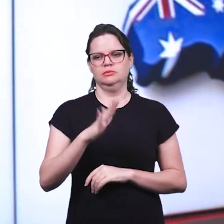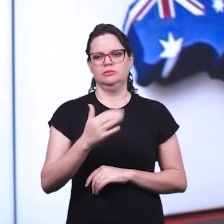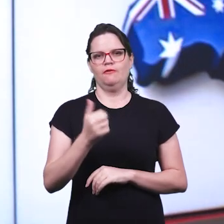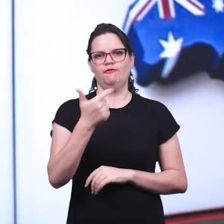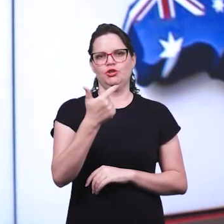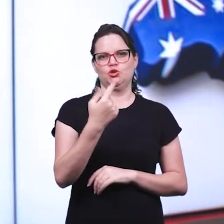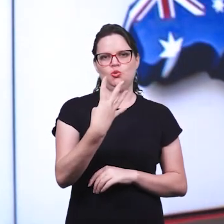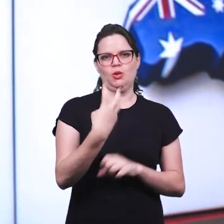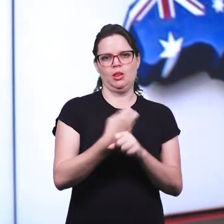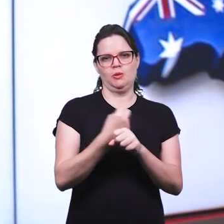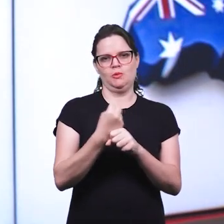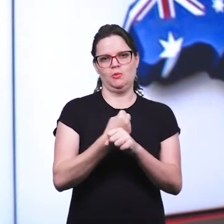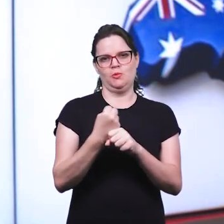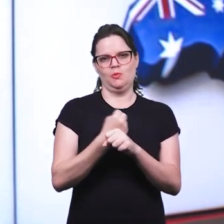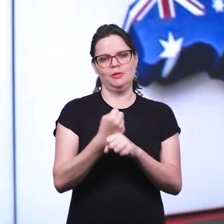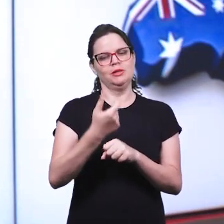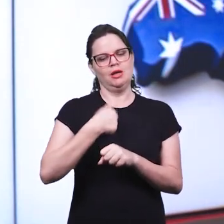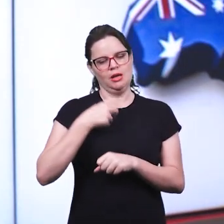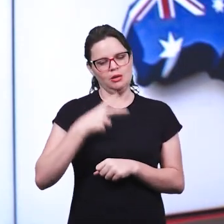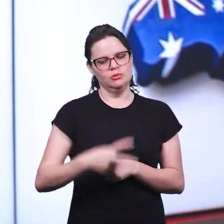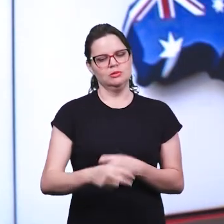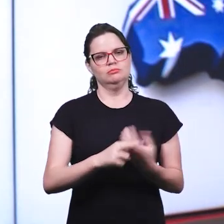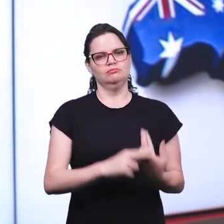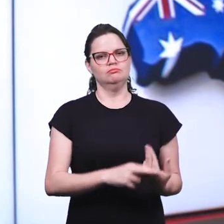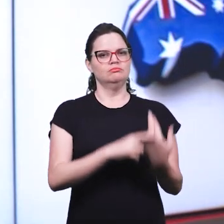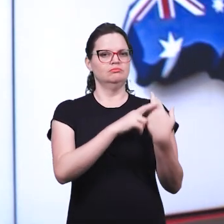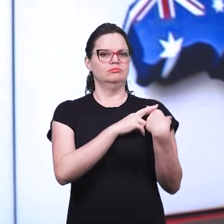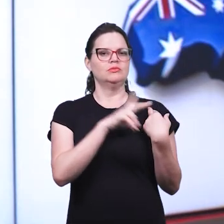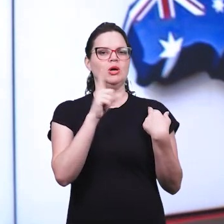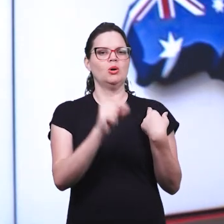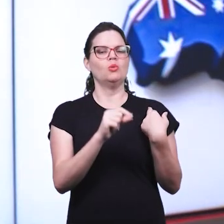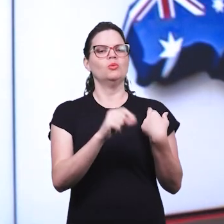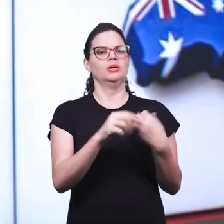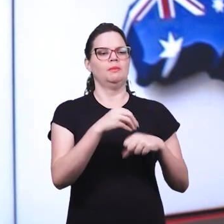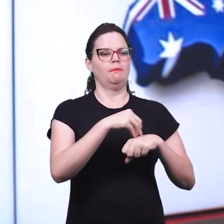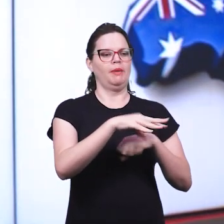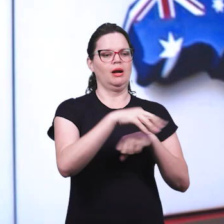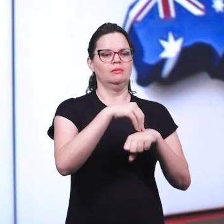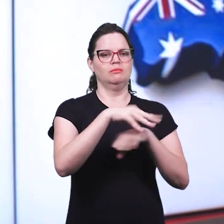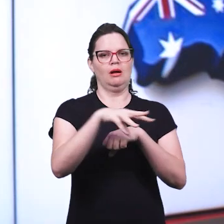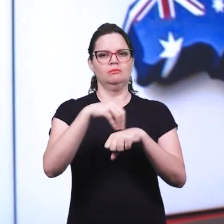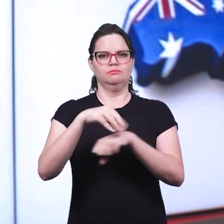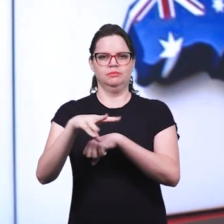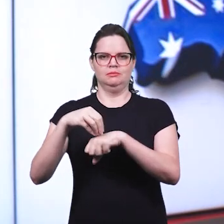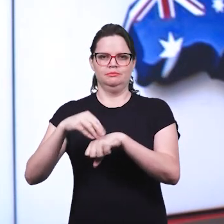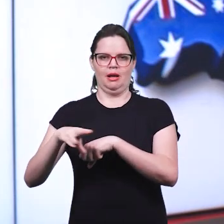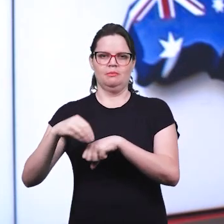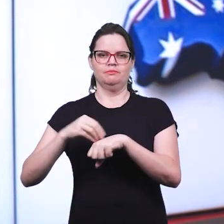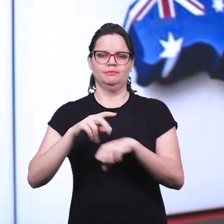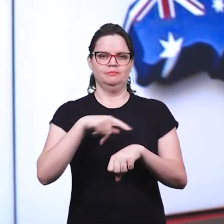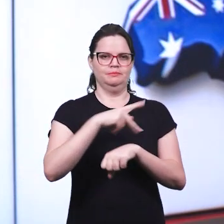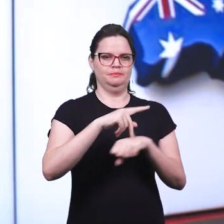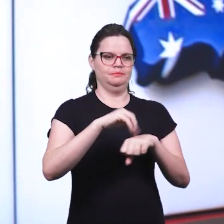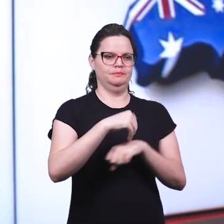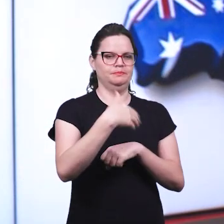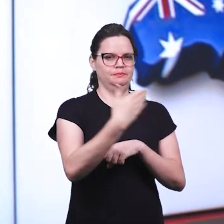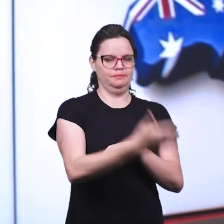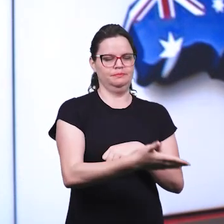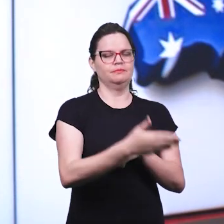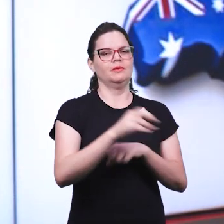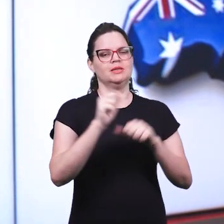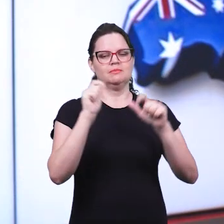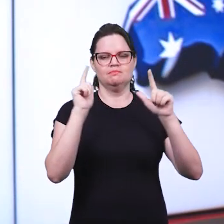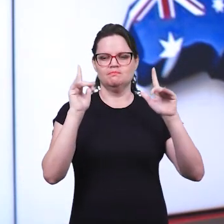24 anos, eu tenho me dedicado a compartilhar essa riqueza que recebemos do